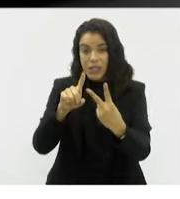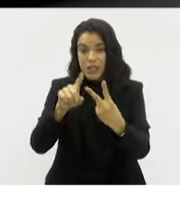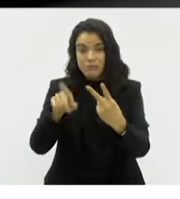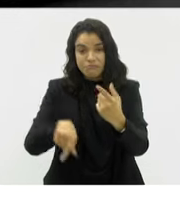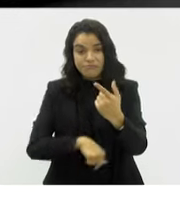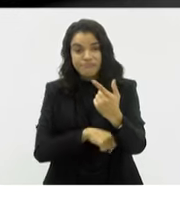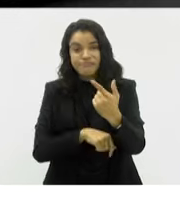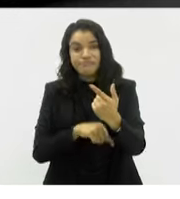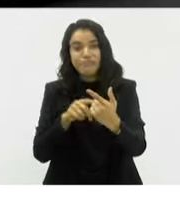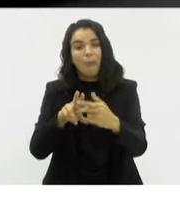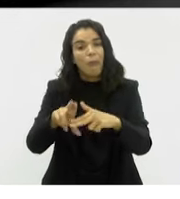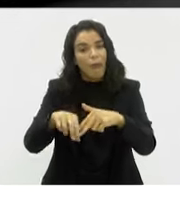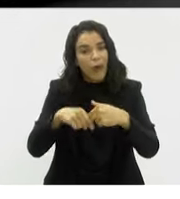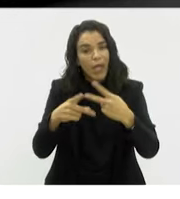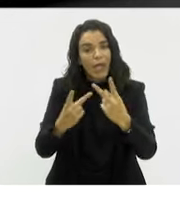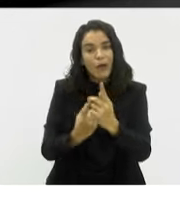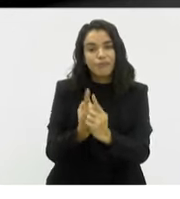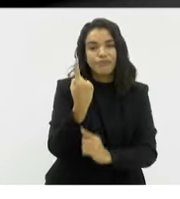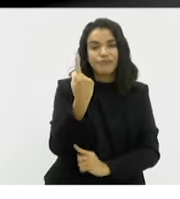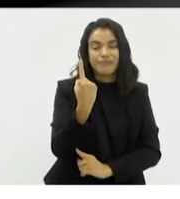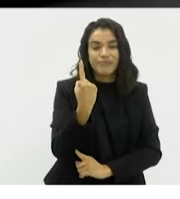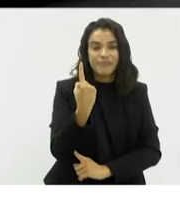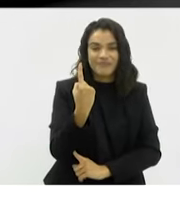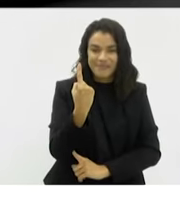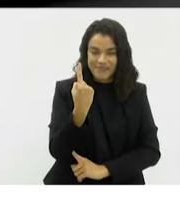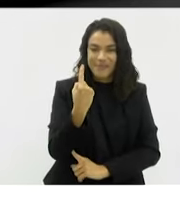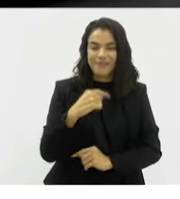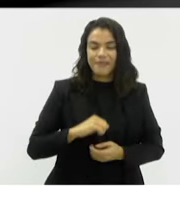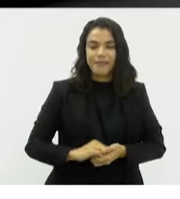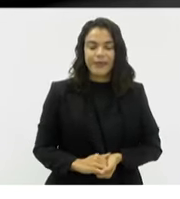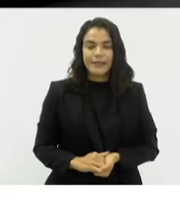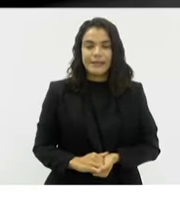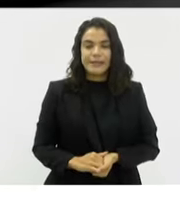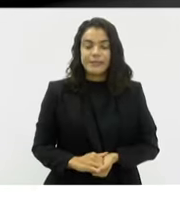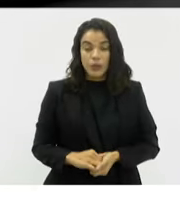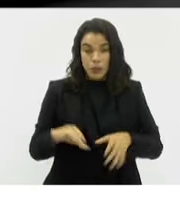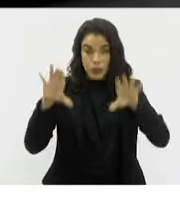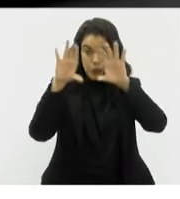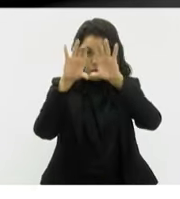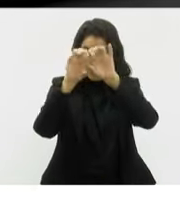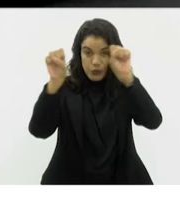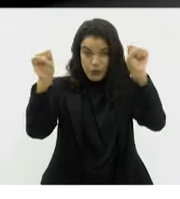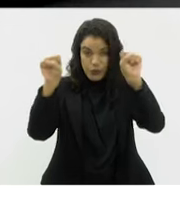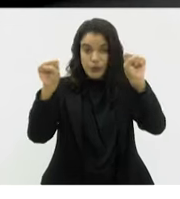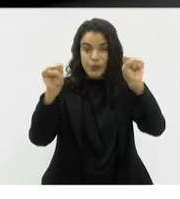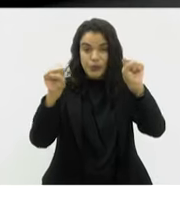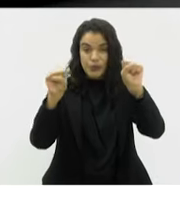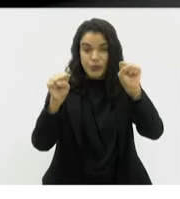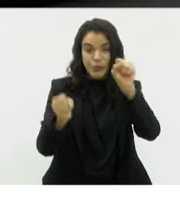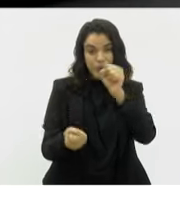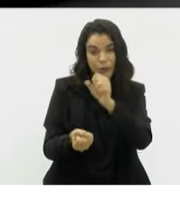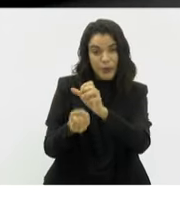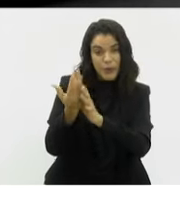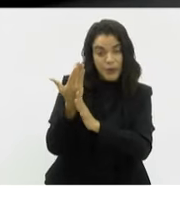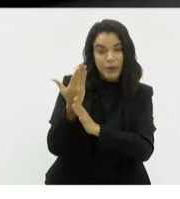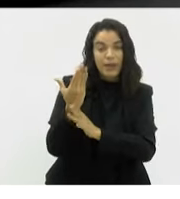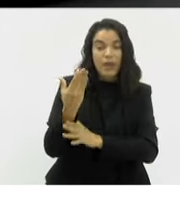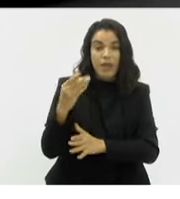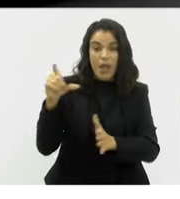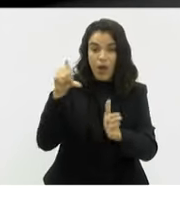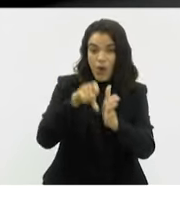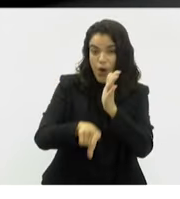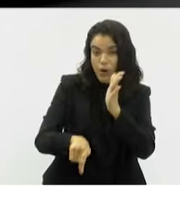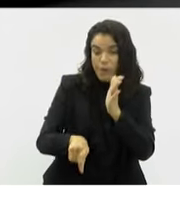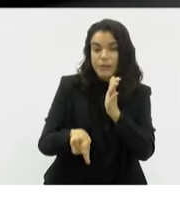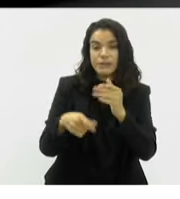com arrasto. Bom, o Supremo modula que essa cobrança tem